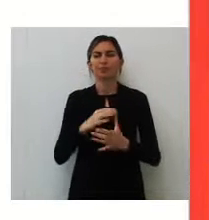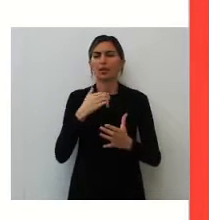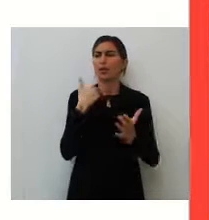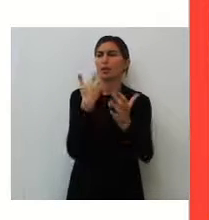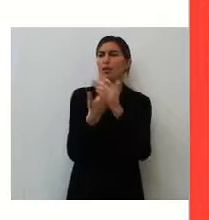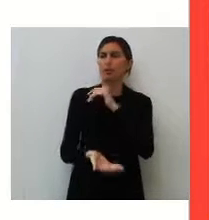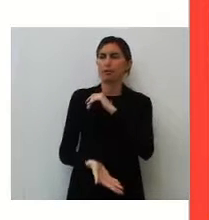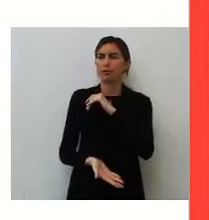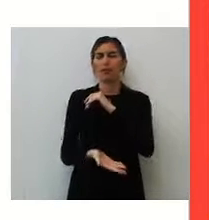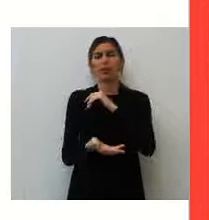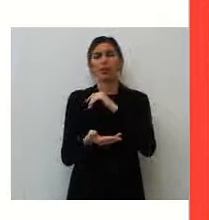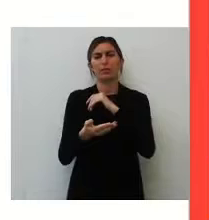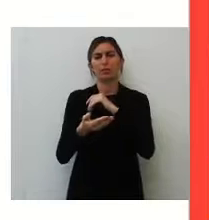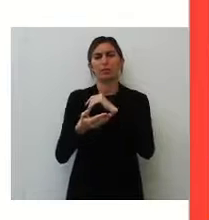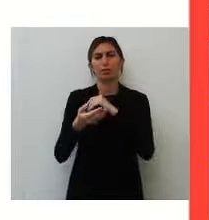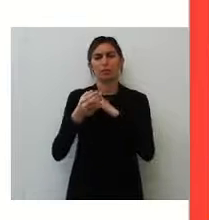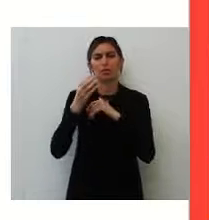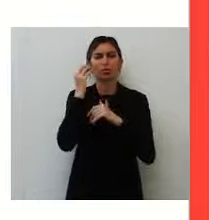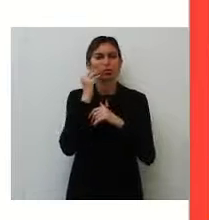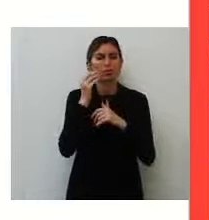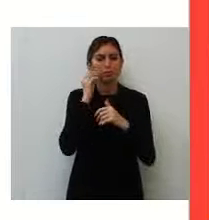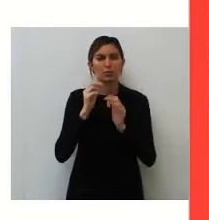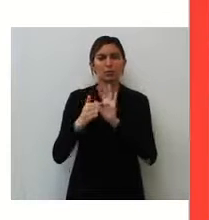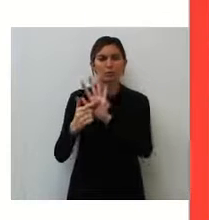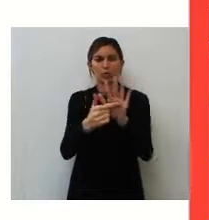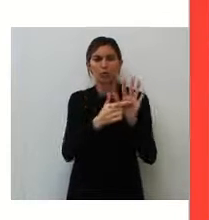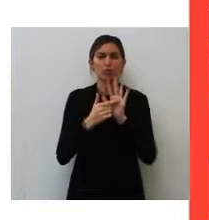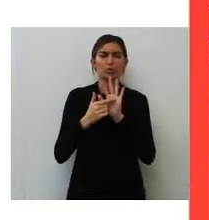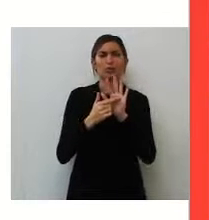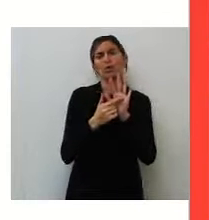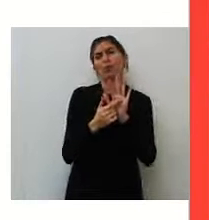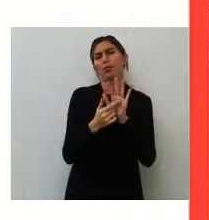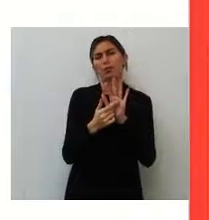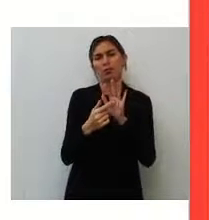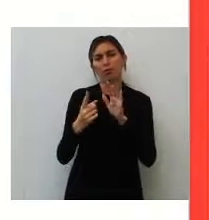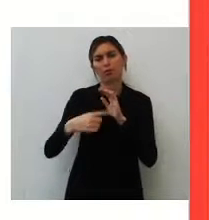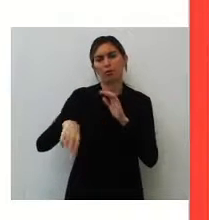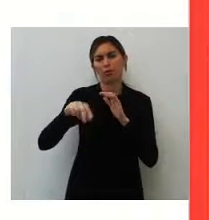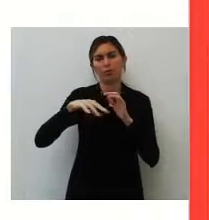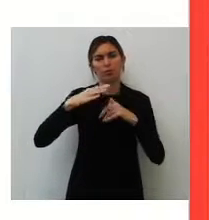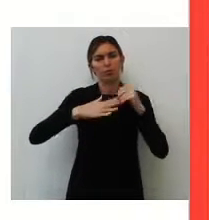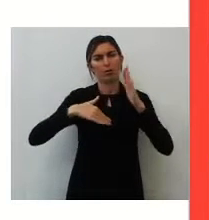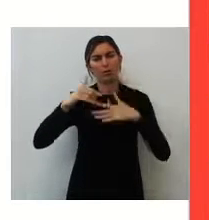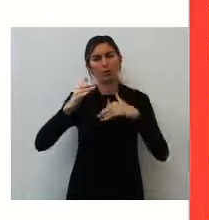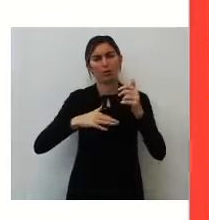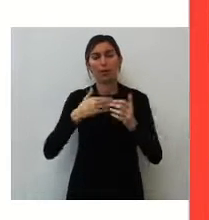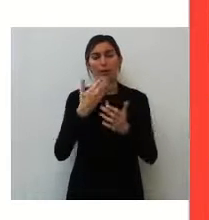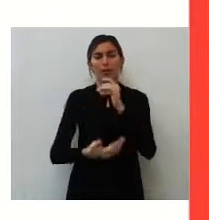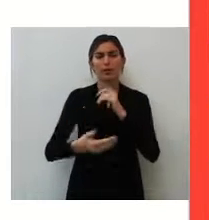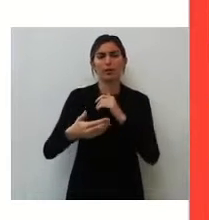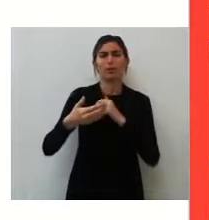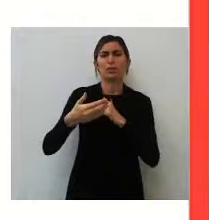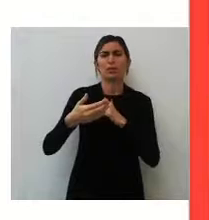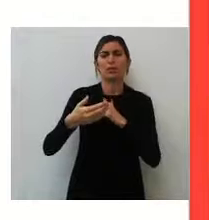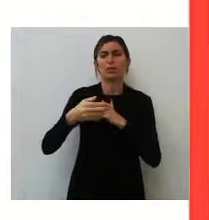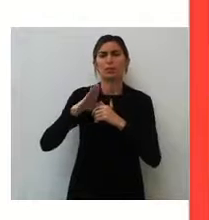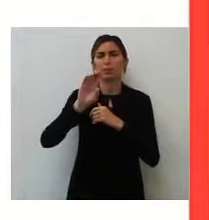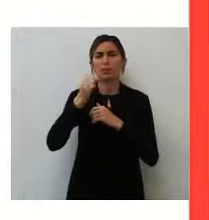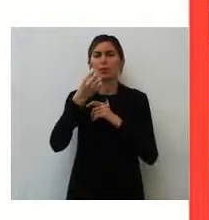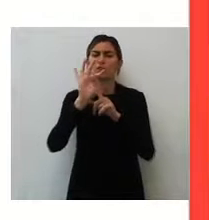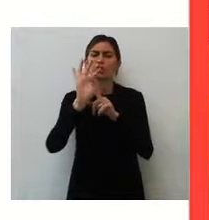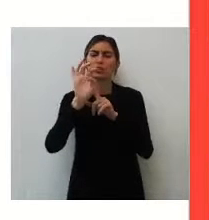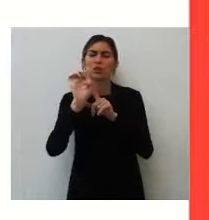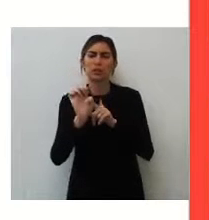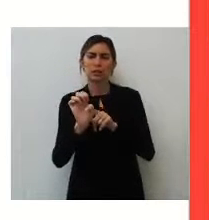perdemos chances de demonstrarmos nosso talento perdemos bastante ou